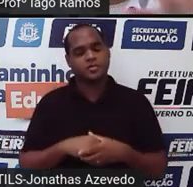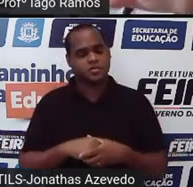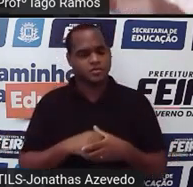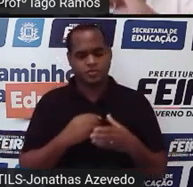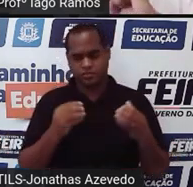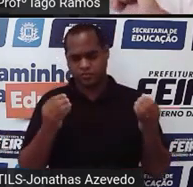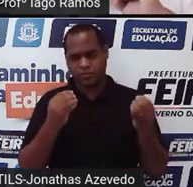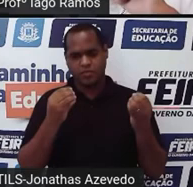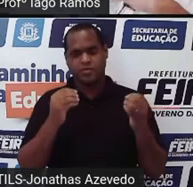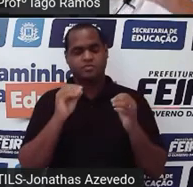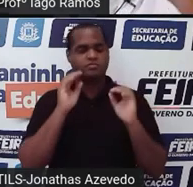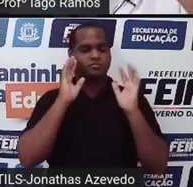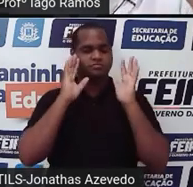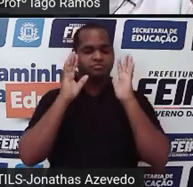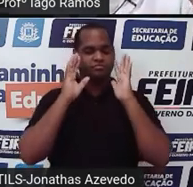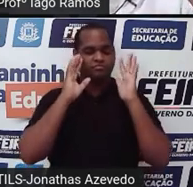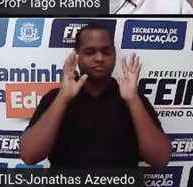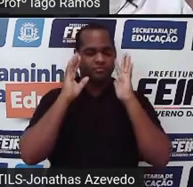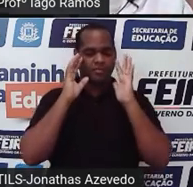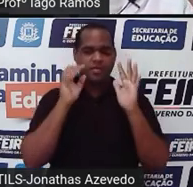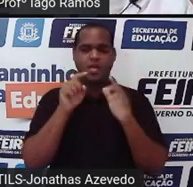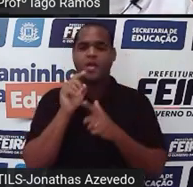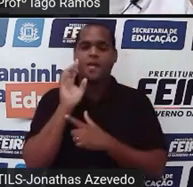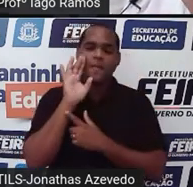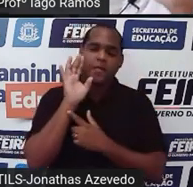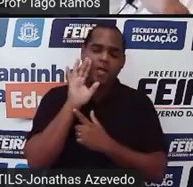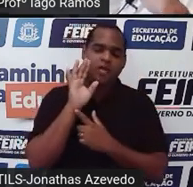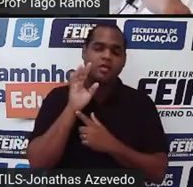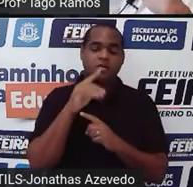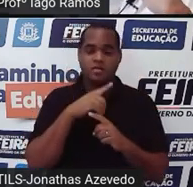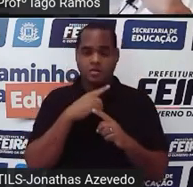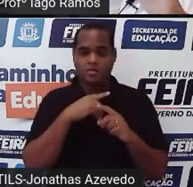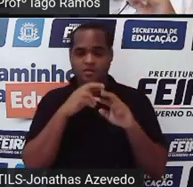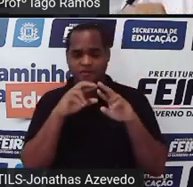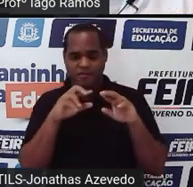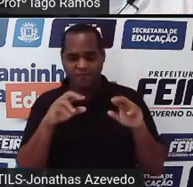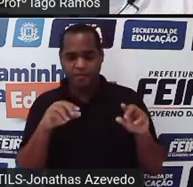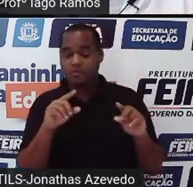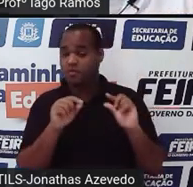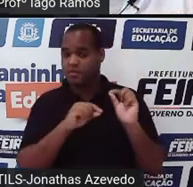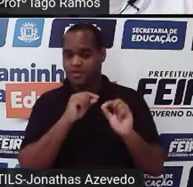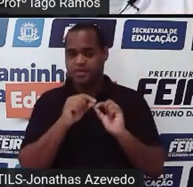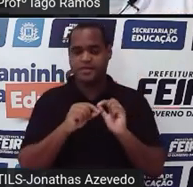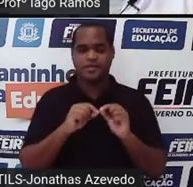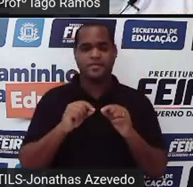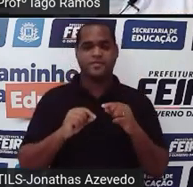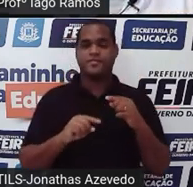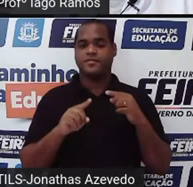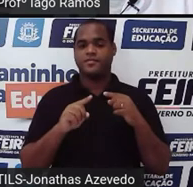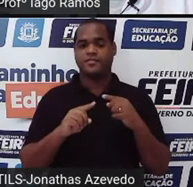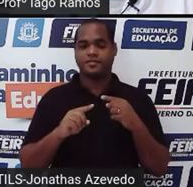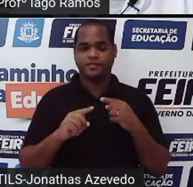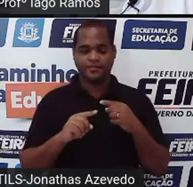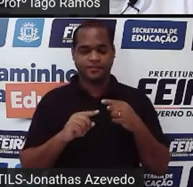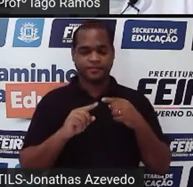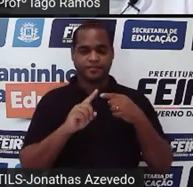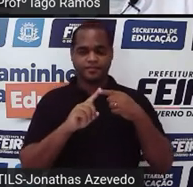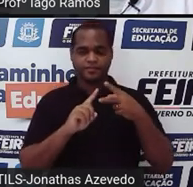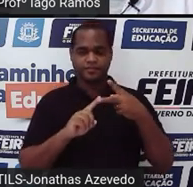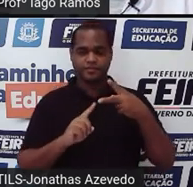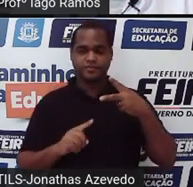é que eu faço isso raciocínio Vamos pensar nas camadas e nas fileiras duas camadas